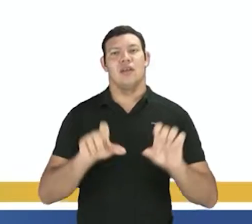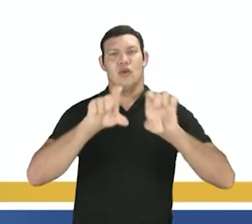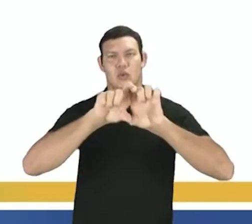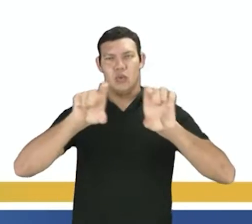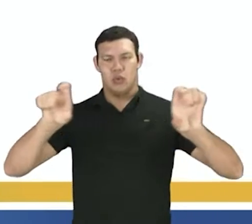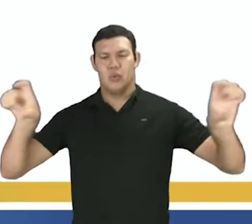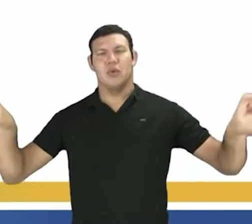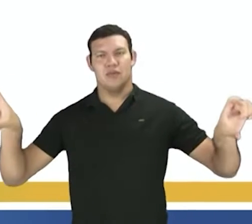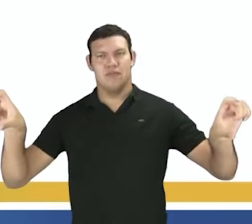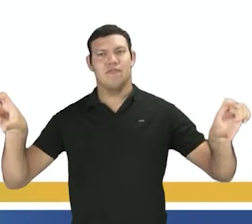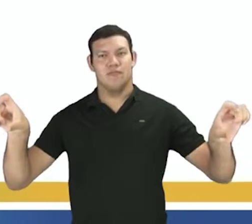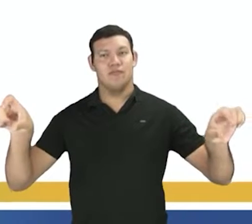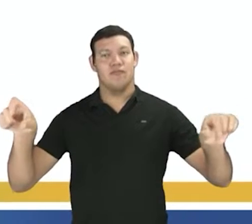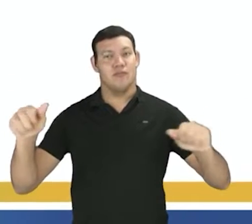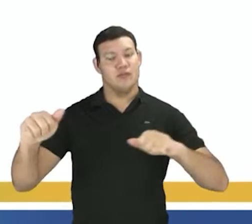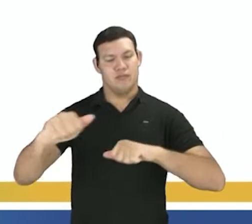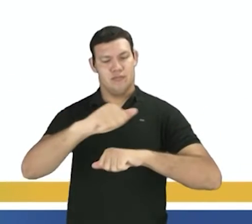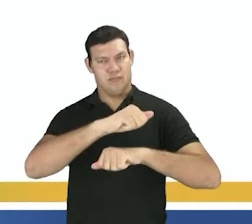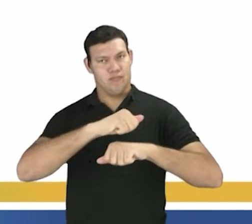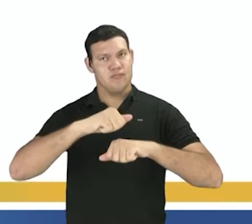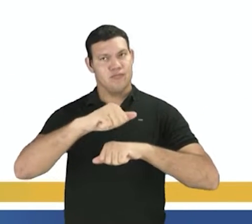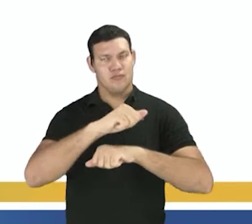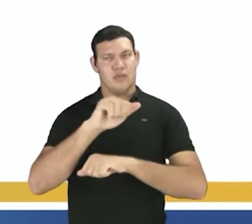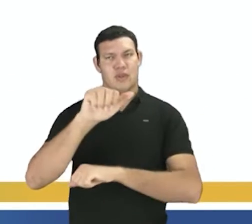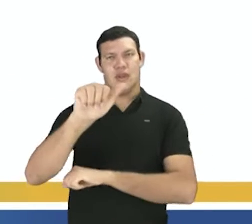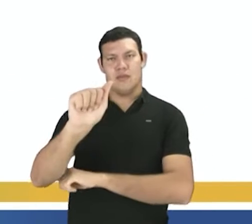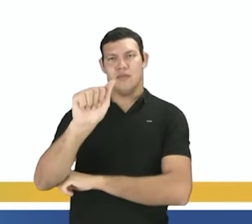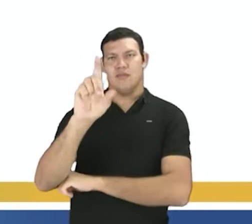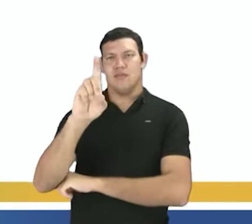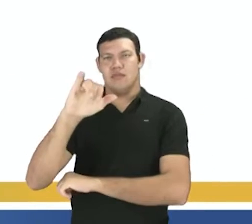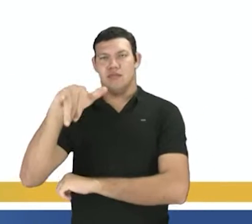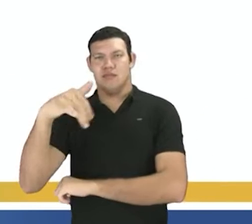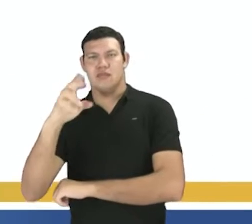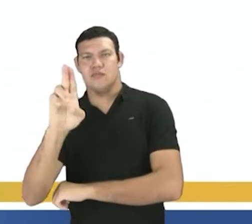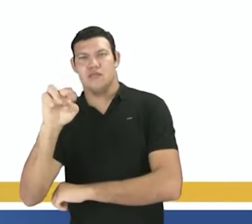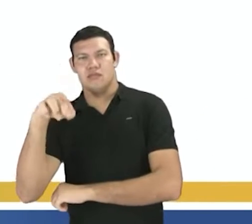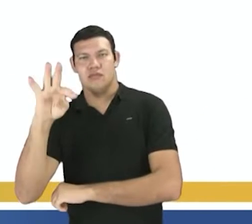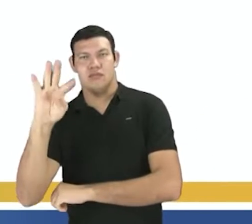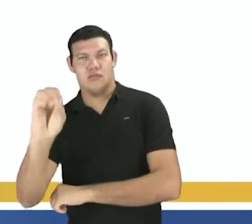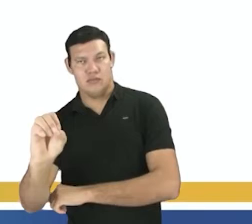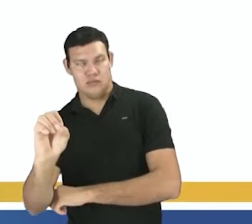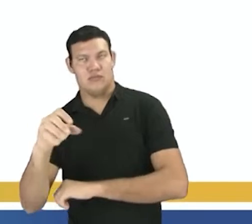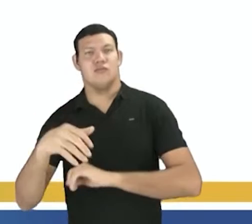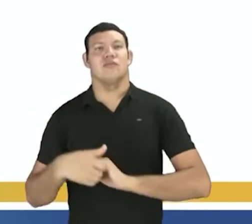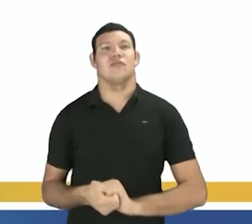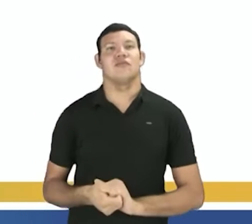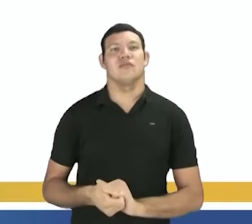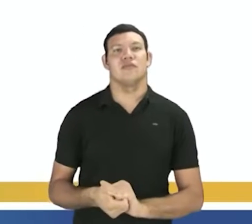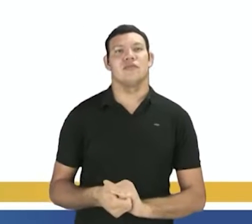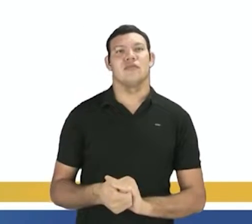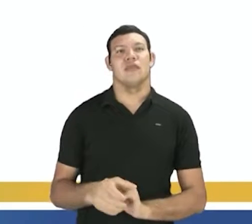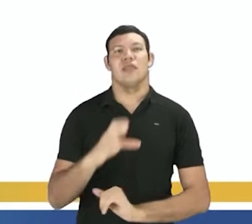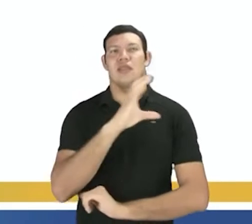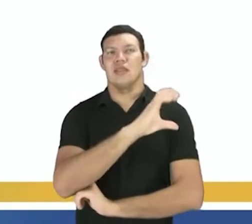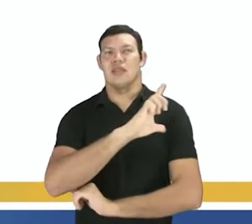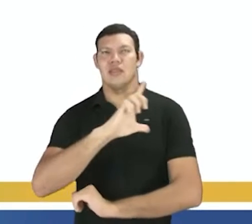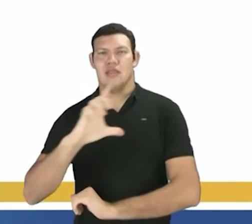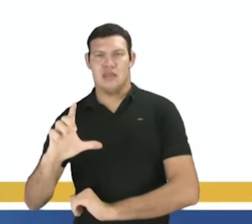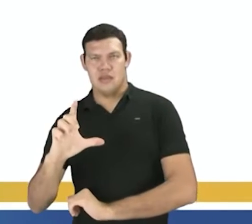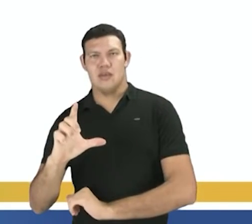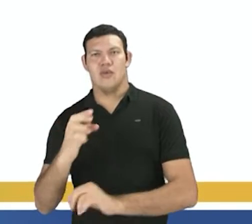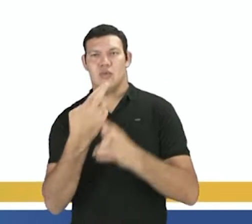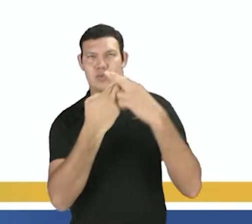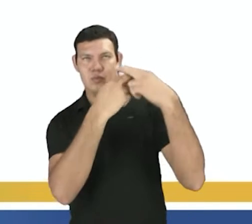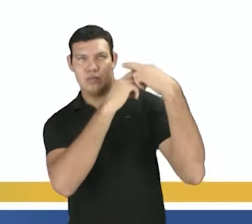função de adjunto adverbial também. Em geral, as gramáticas classificam o advérbio por sua função